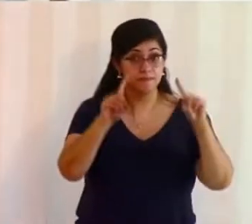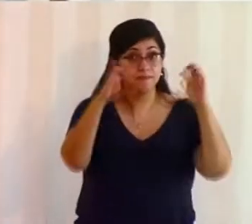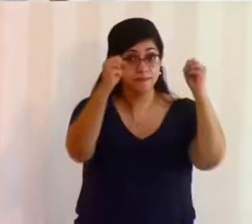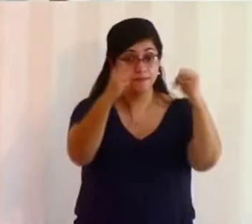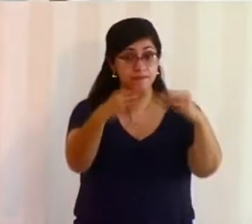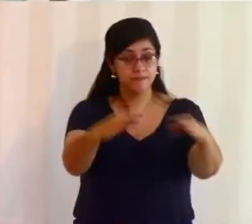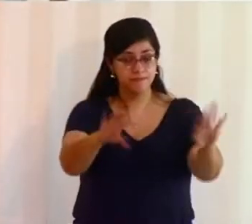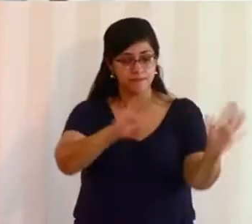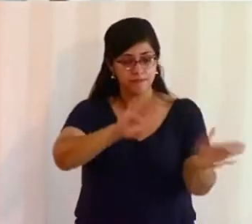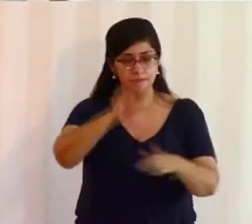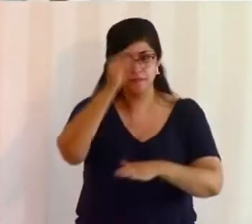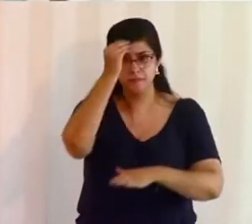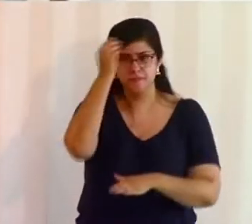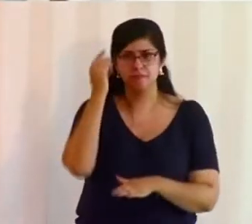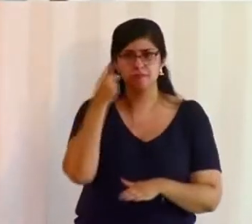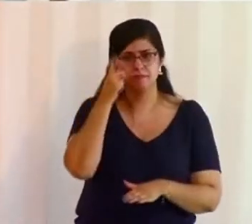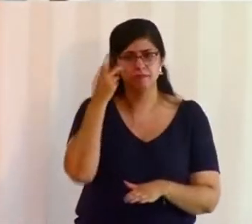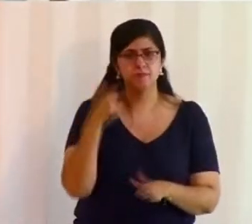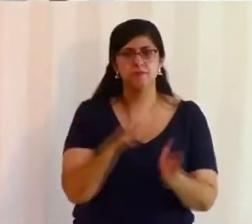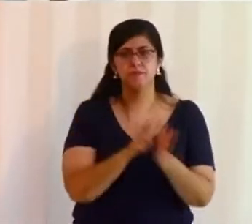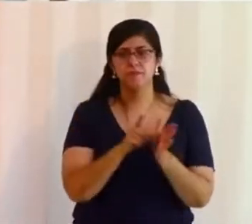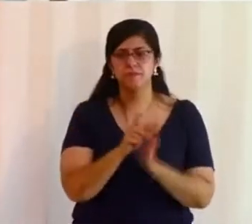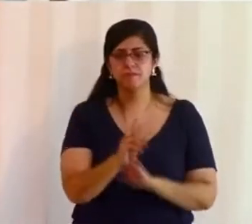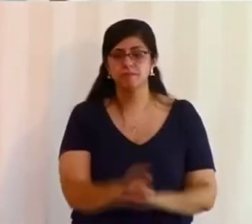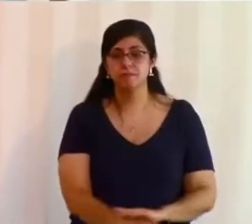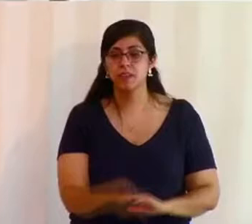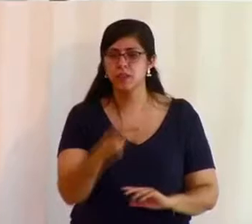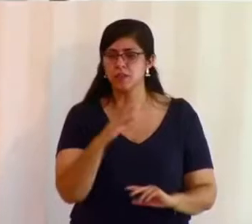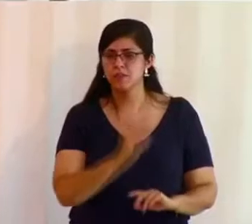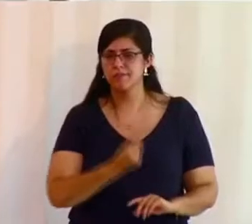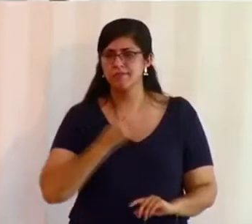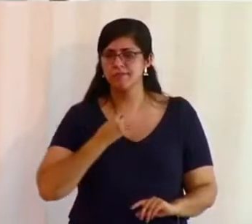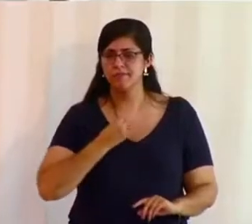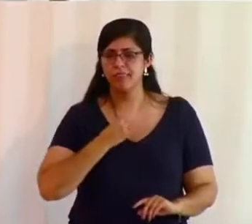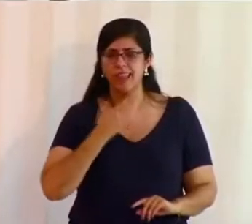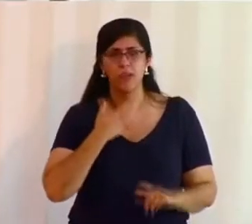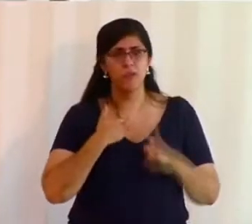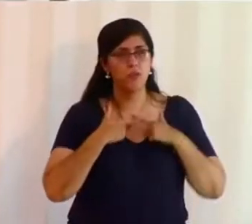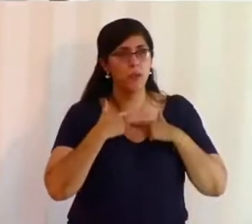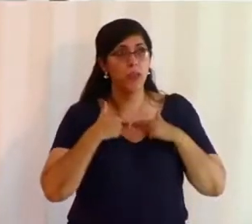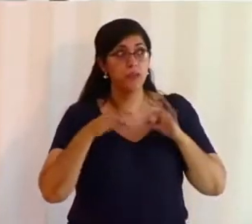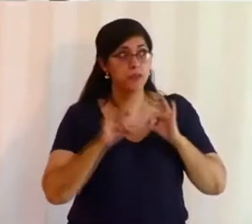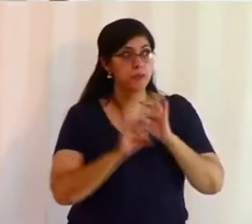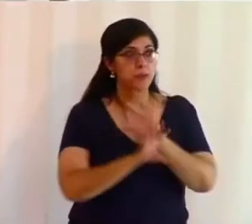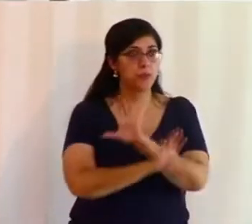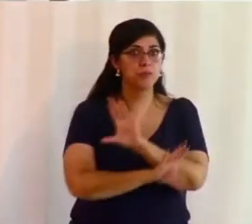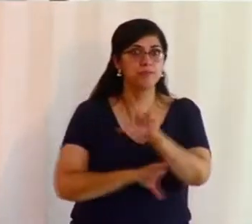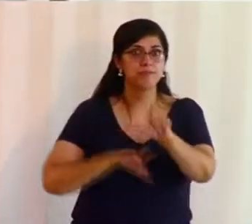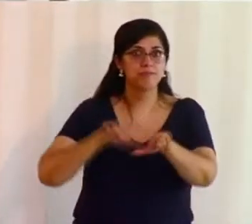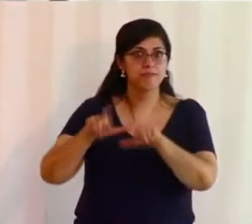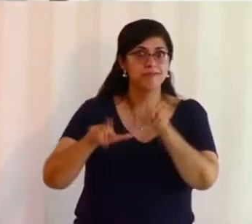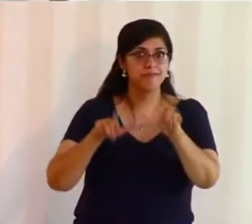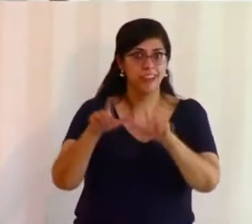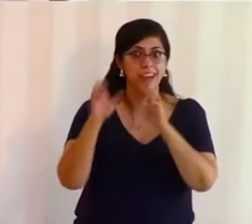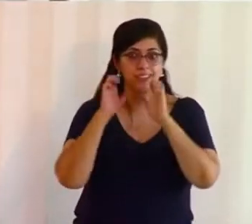colocamos diante do Senhor para realizar a sua obra, não somos nós que devemos escolher o lugar onde nós queremos pregar.